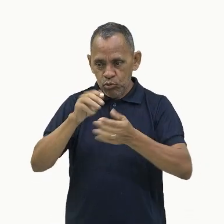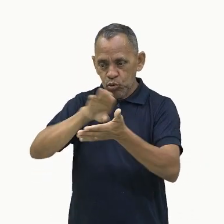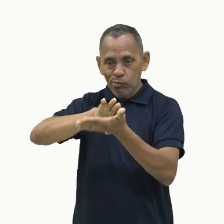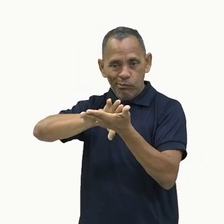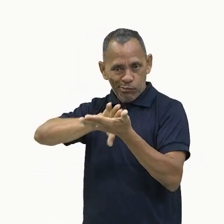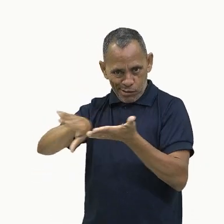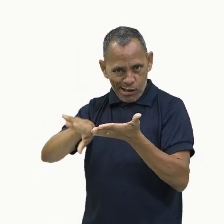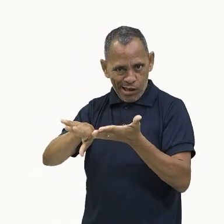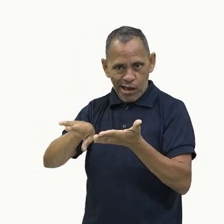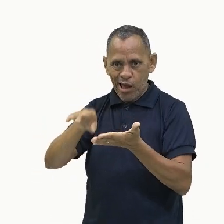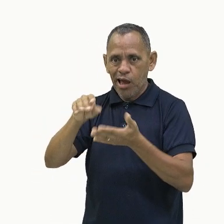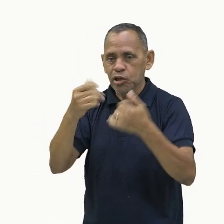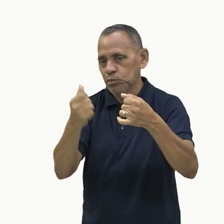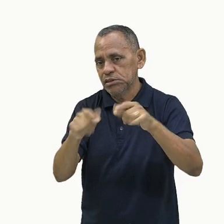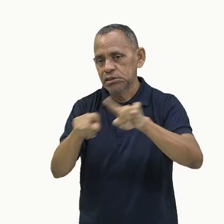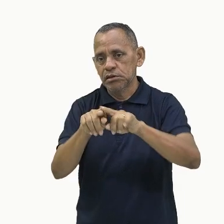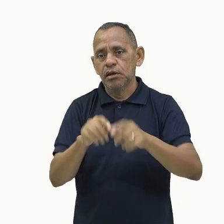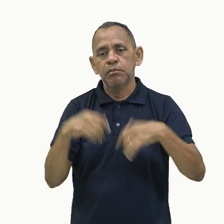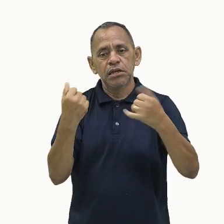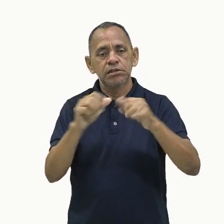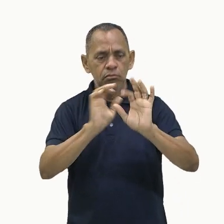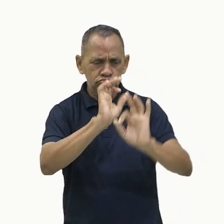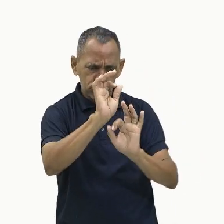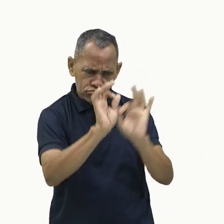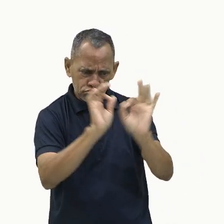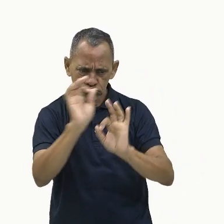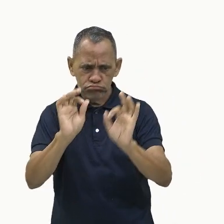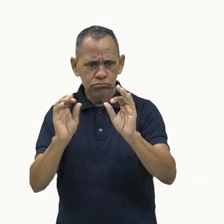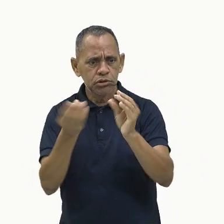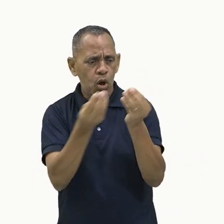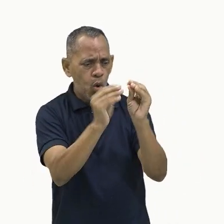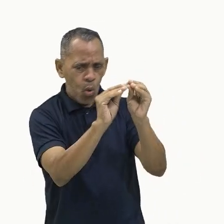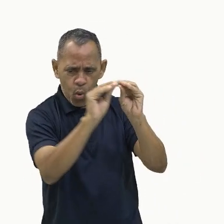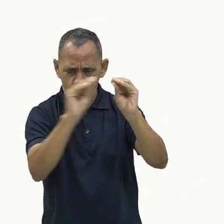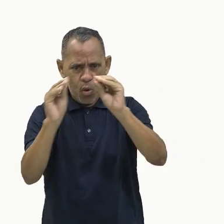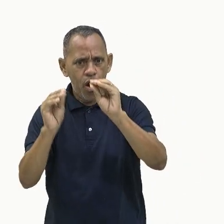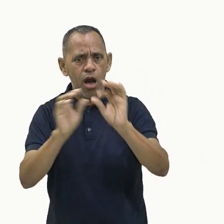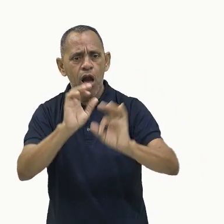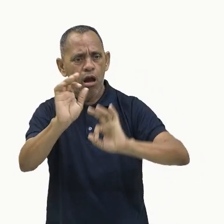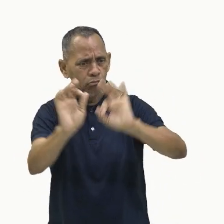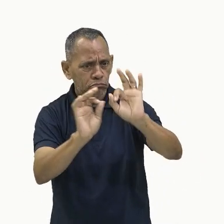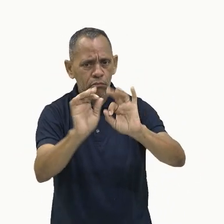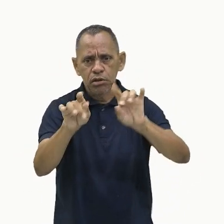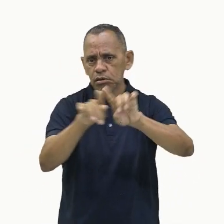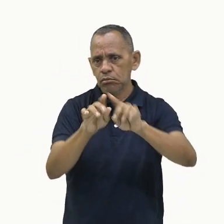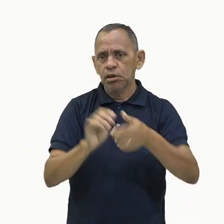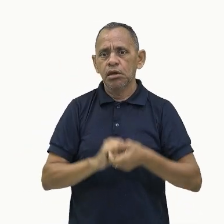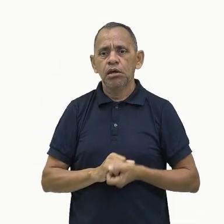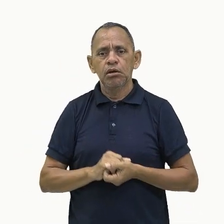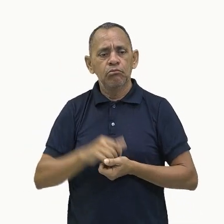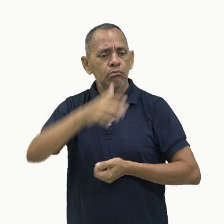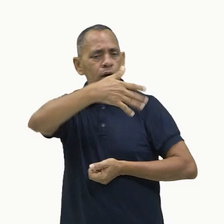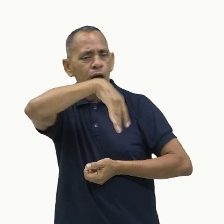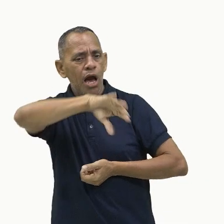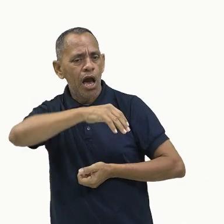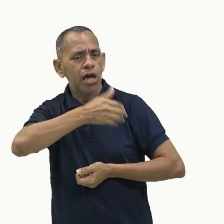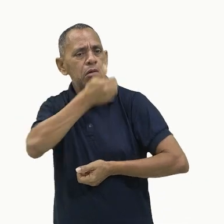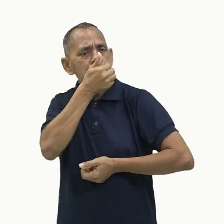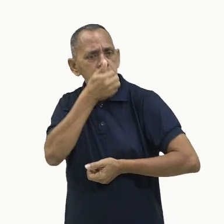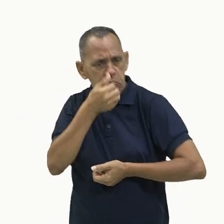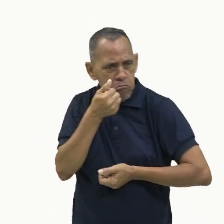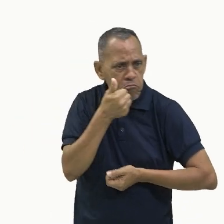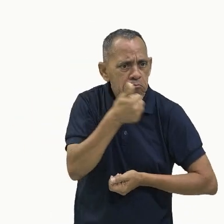não é necessário, é hora de organizar o que restou. A ideia é criar um ambiente visualmente organizado, onde tudo